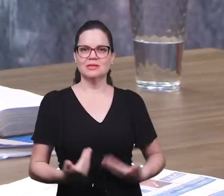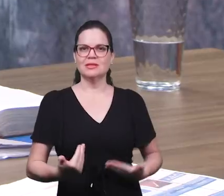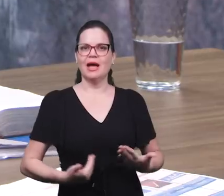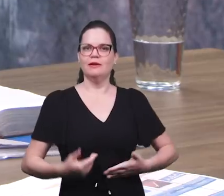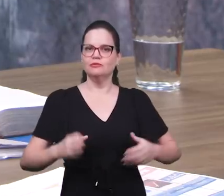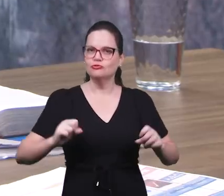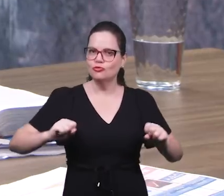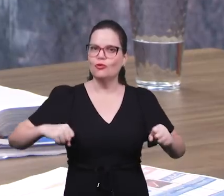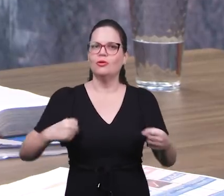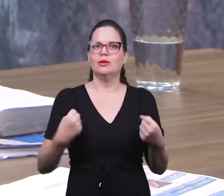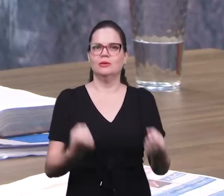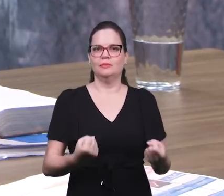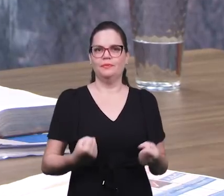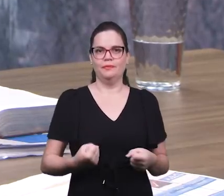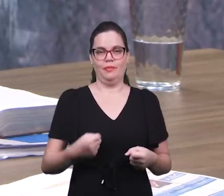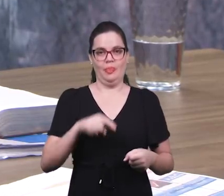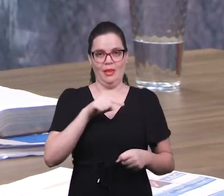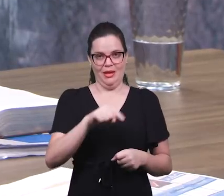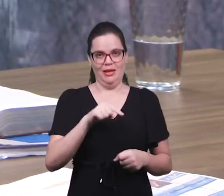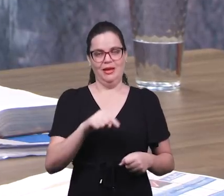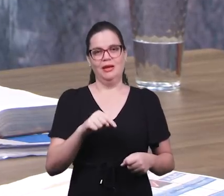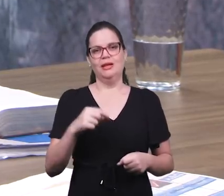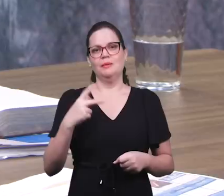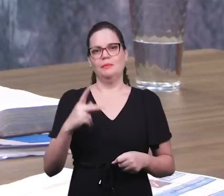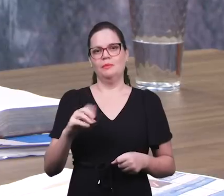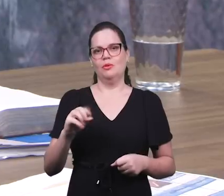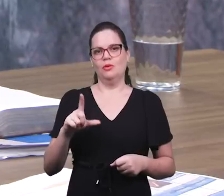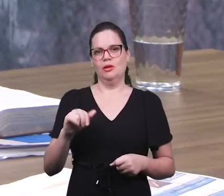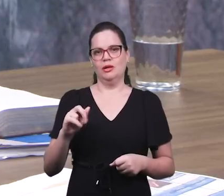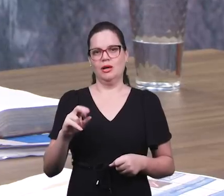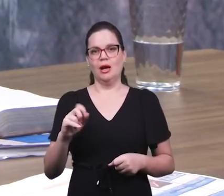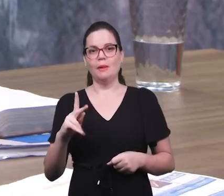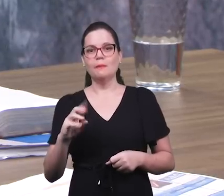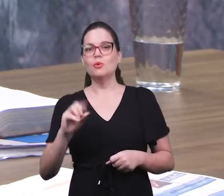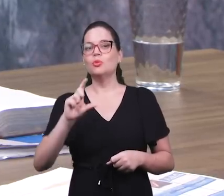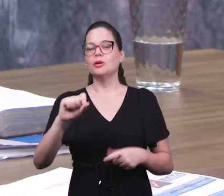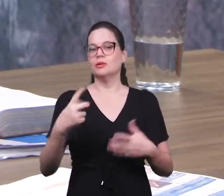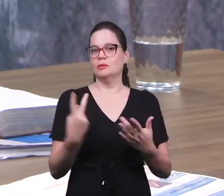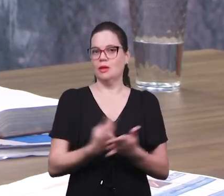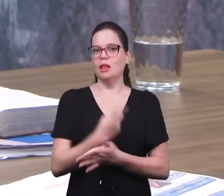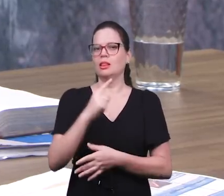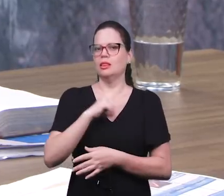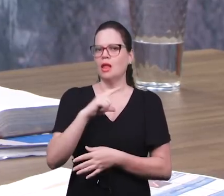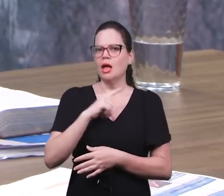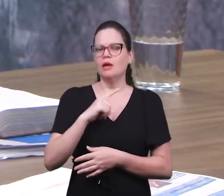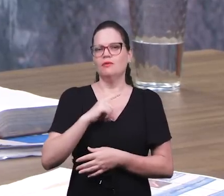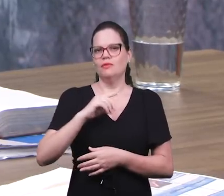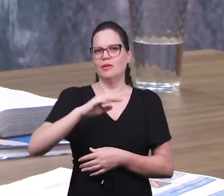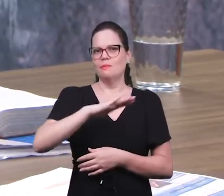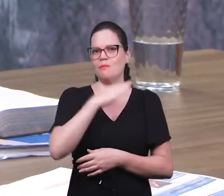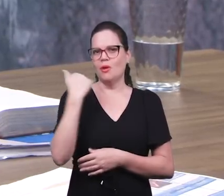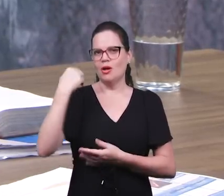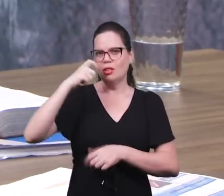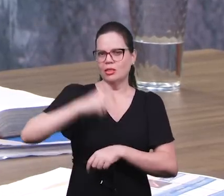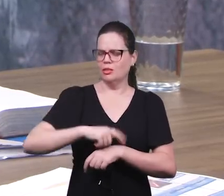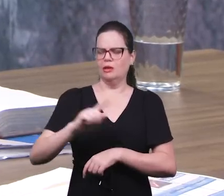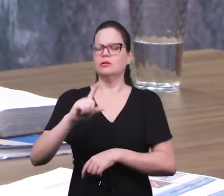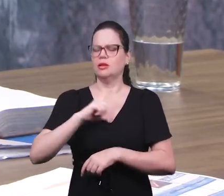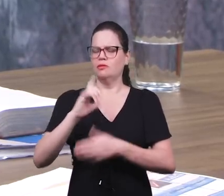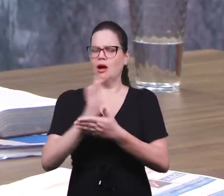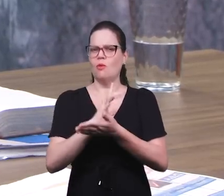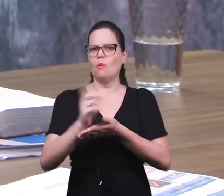assim rapidamente, não. Ele teve todo o deslocamento. Ele escreve algumas cartas que encorajam as igrejas, cartas